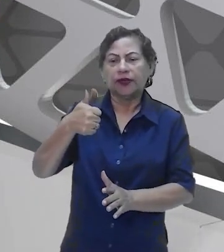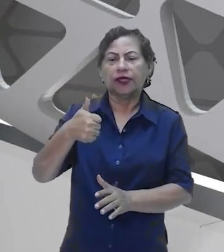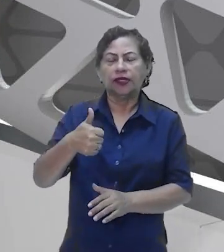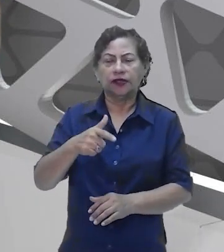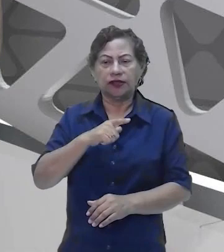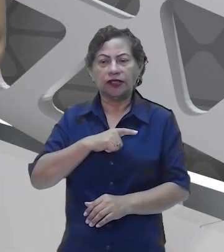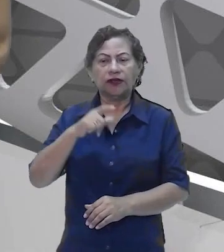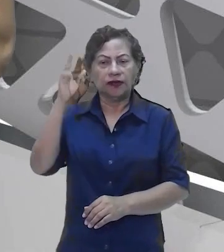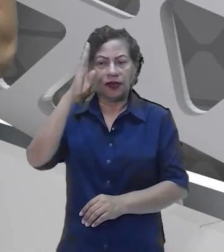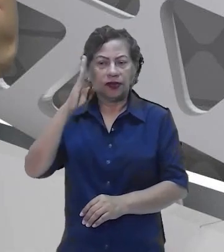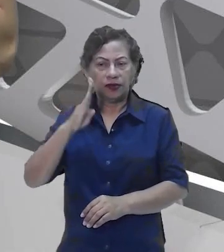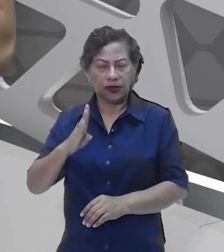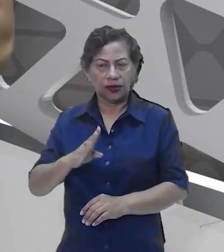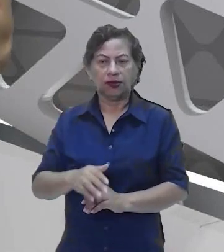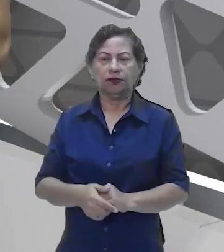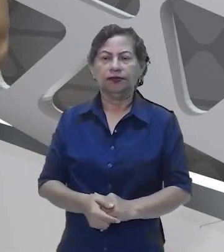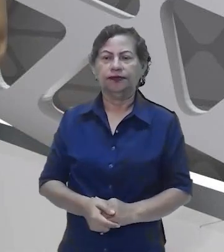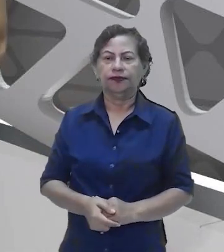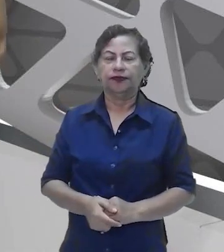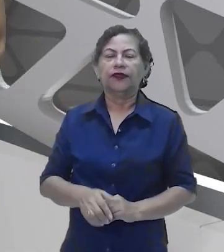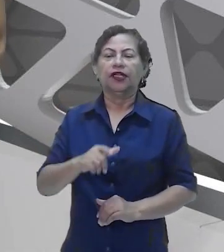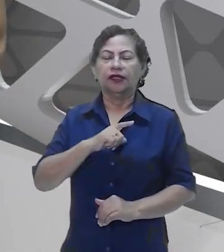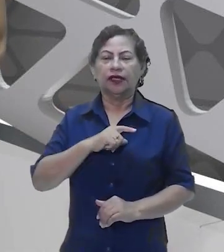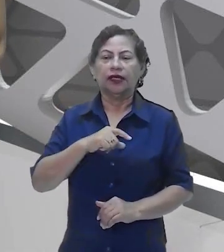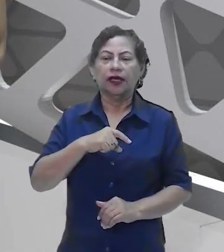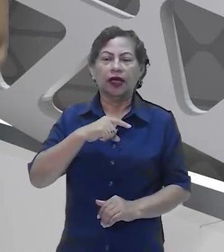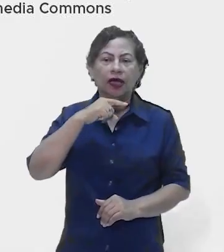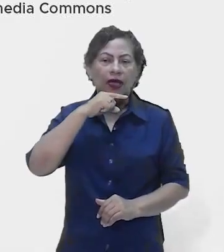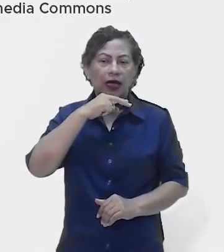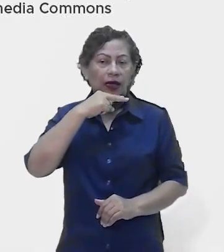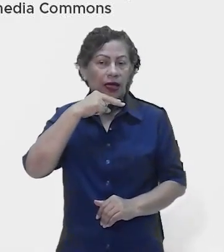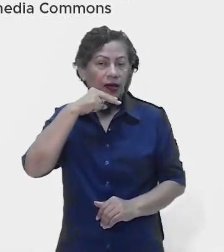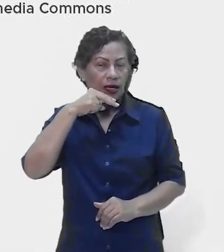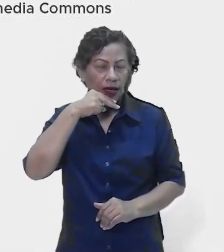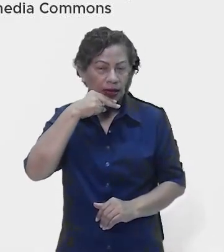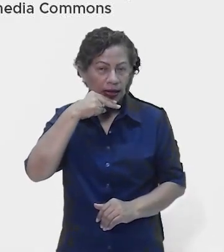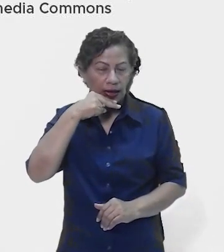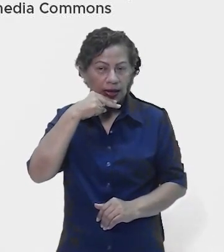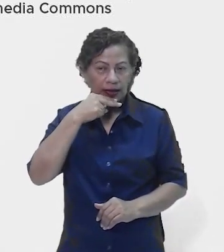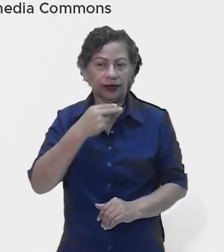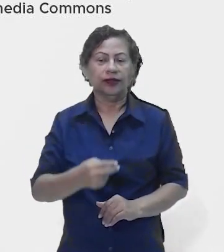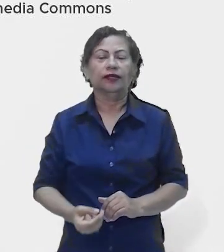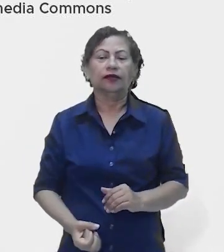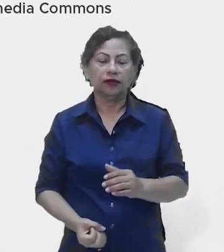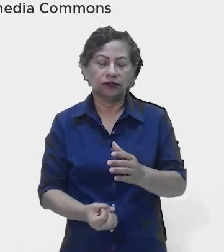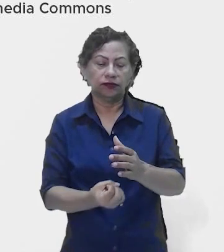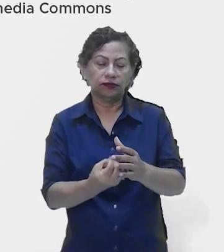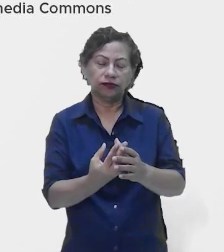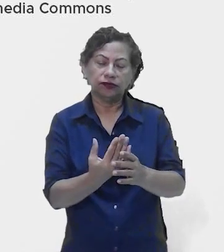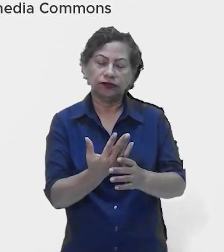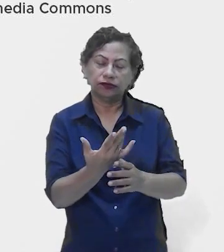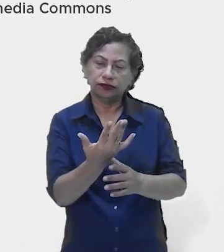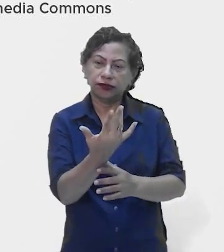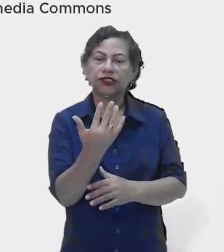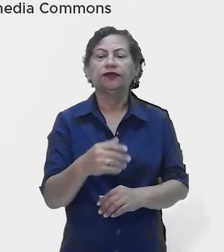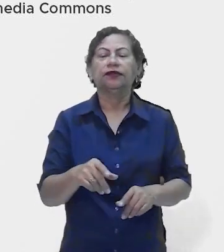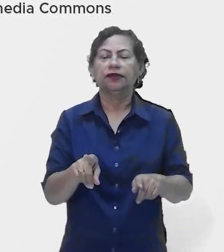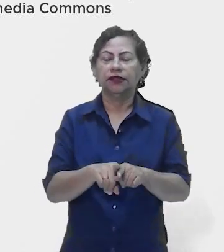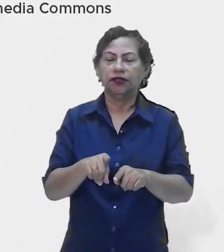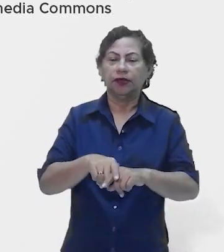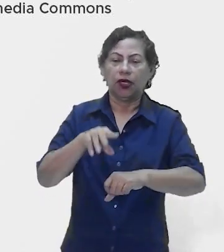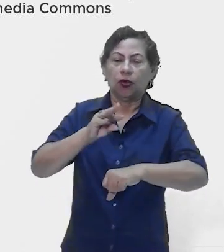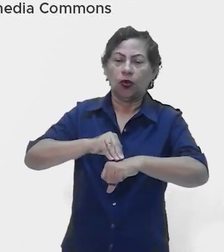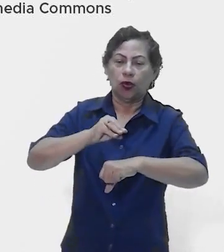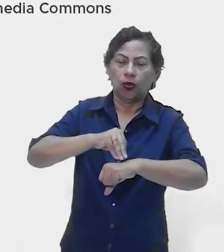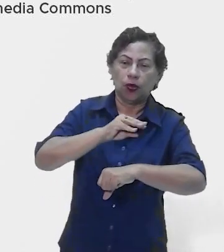Olha, a gente vai ver aqui a cana-de-açúcar, vamos lá. A gente tem também o cultivo do algodão,